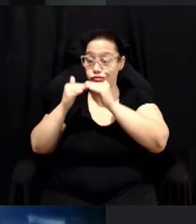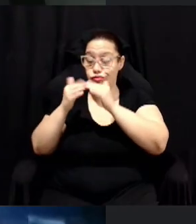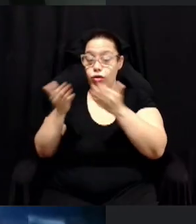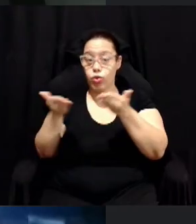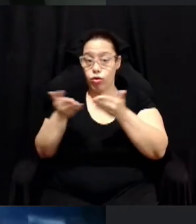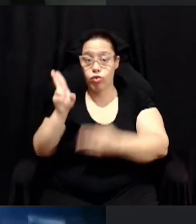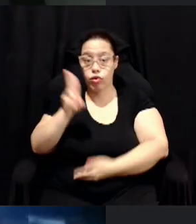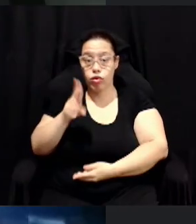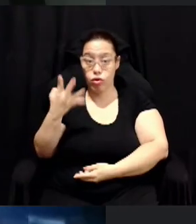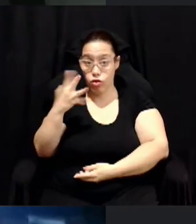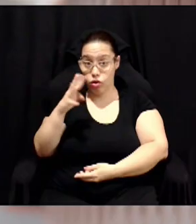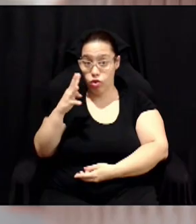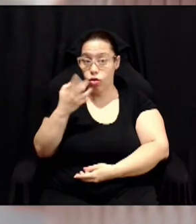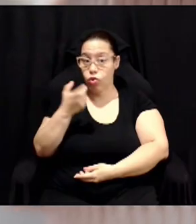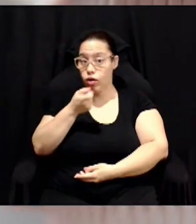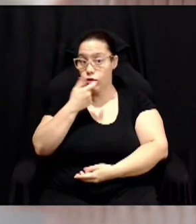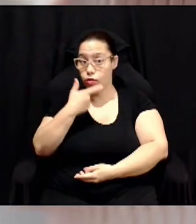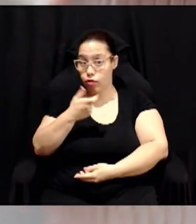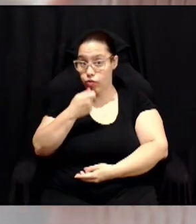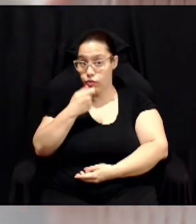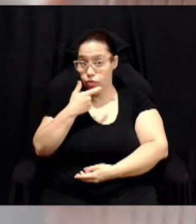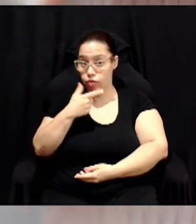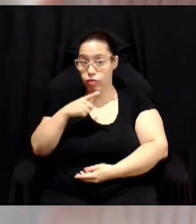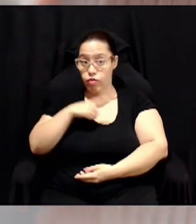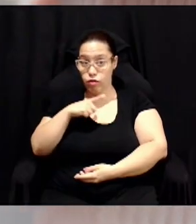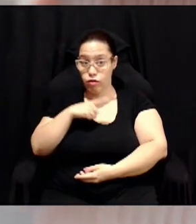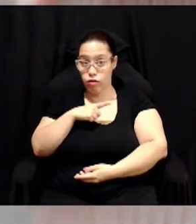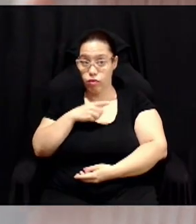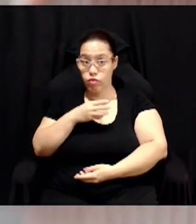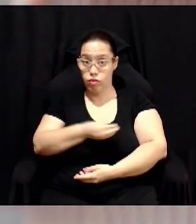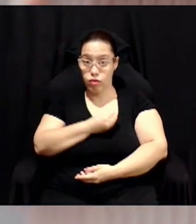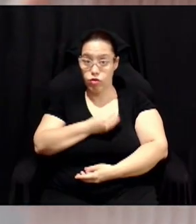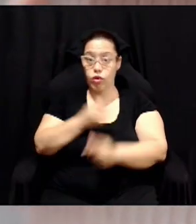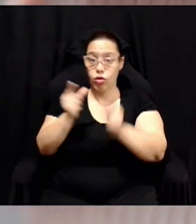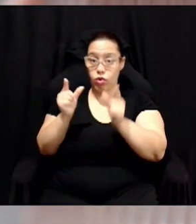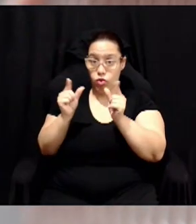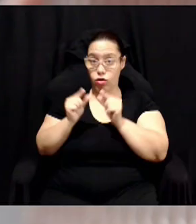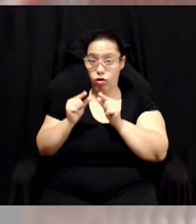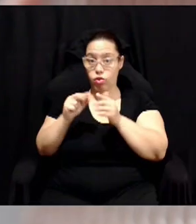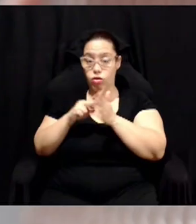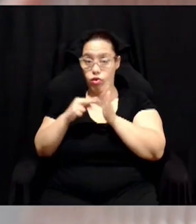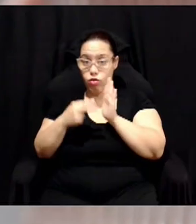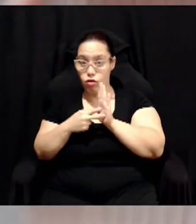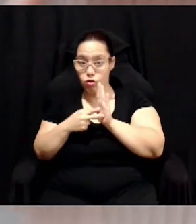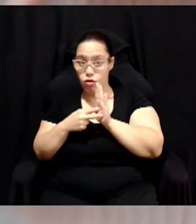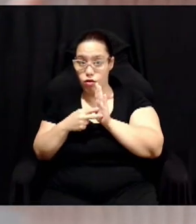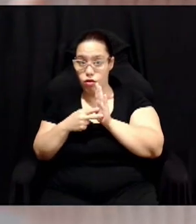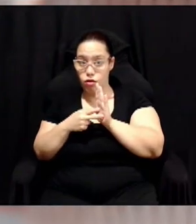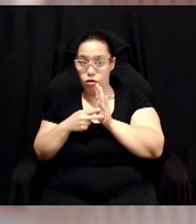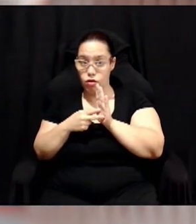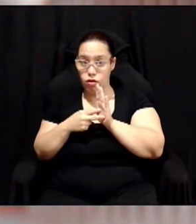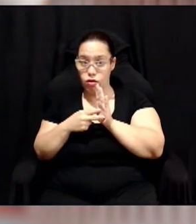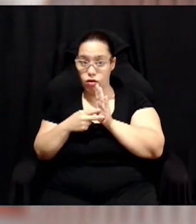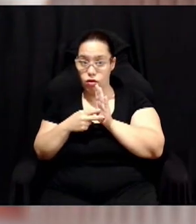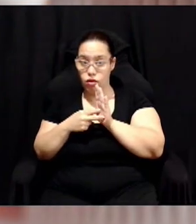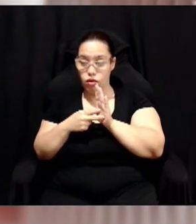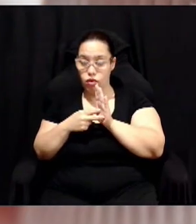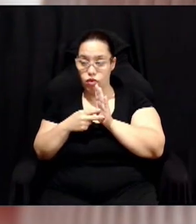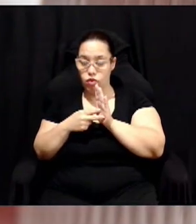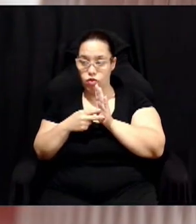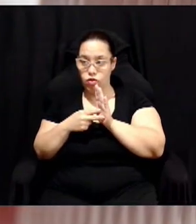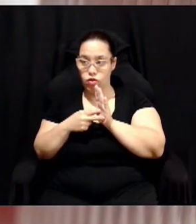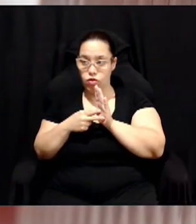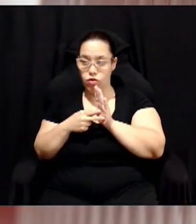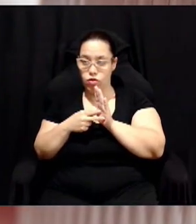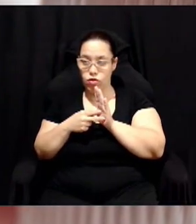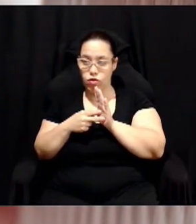de medicamentos, tenho uma qualidade de vida bem reduzida, no sentido assim, minha vida não é normal, obviamente. Então eu tenho muitas variações